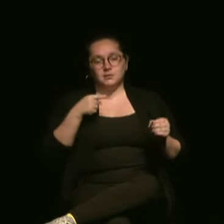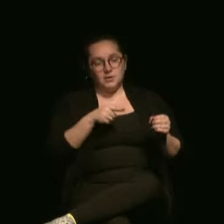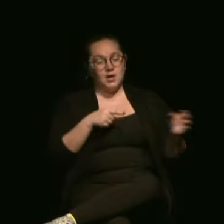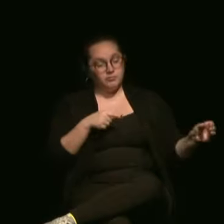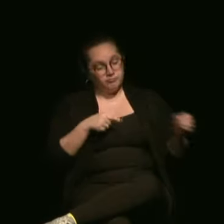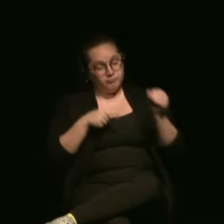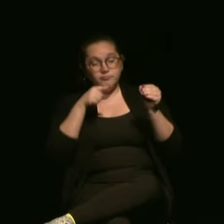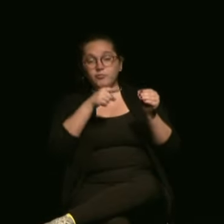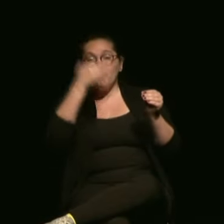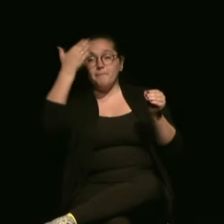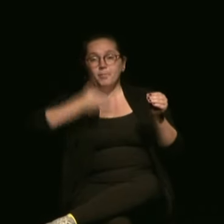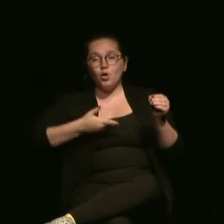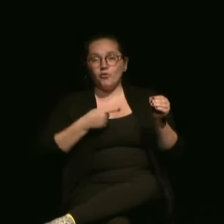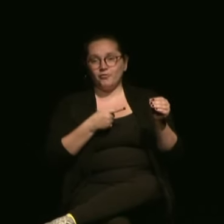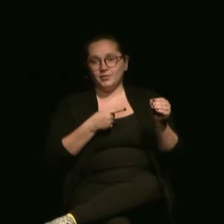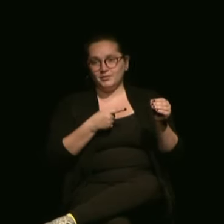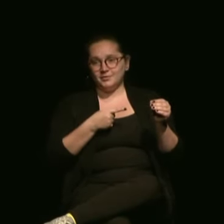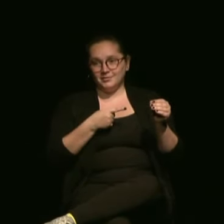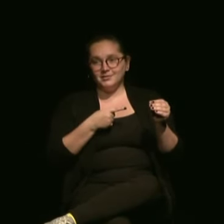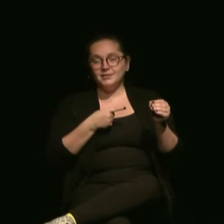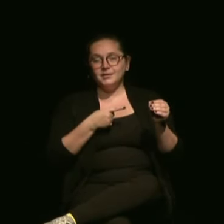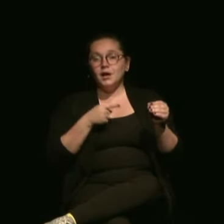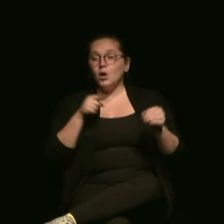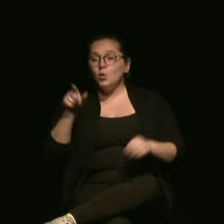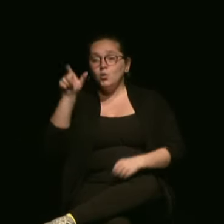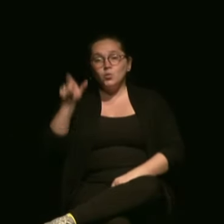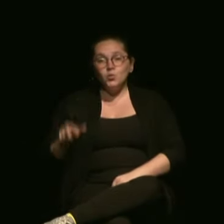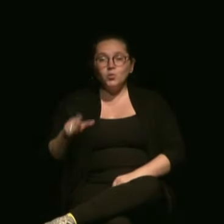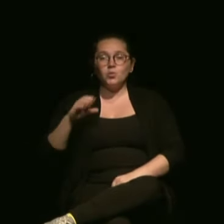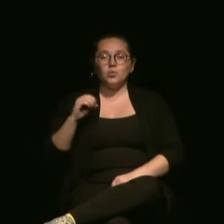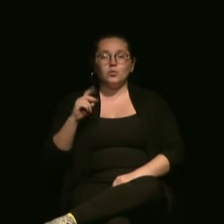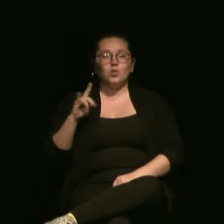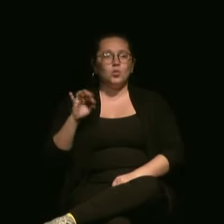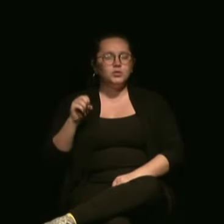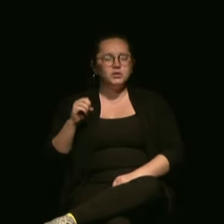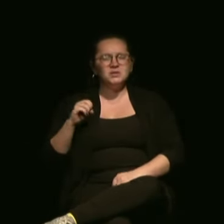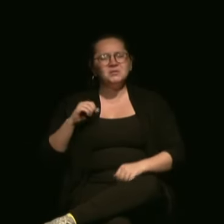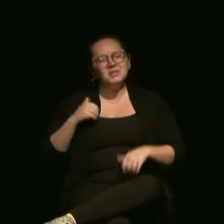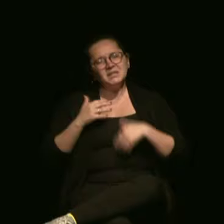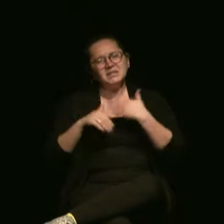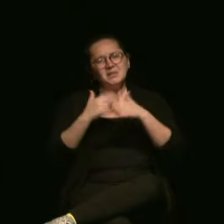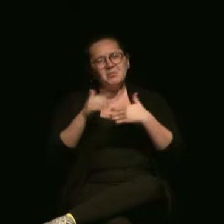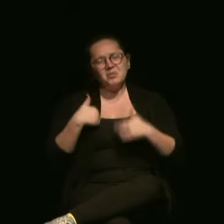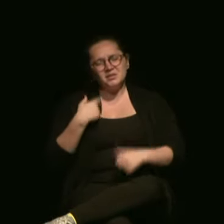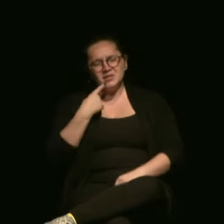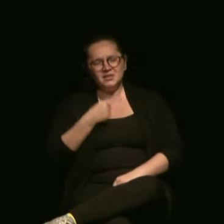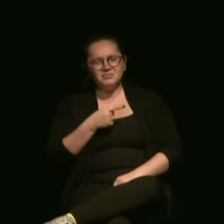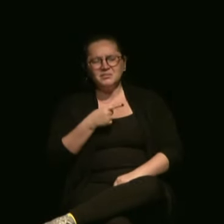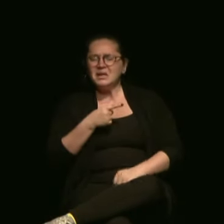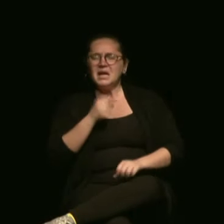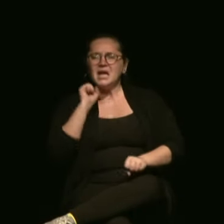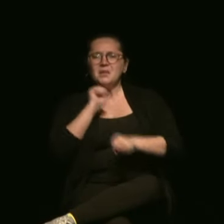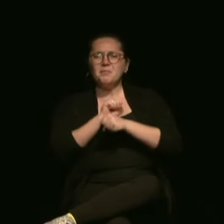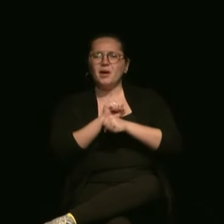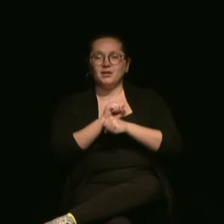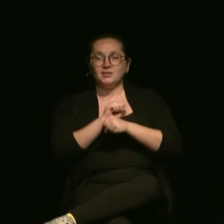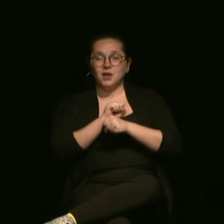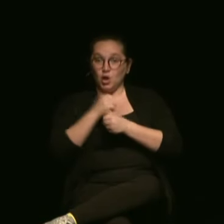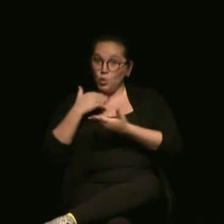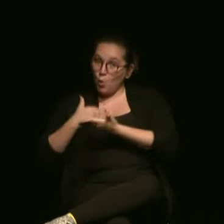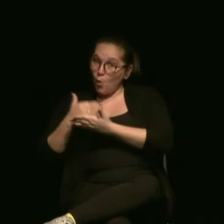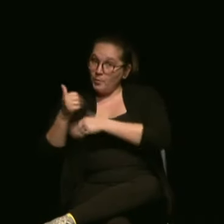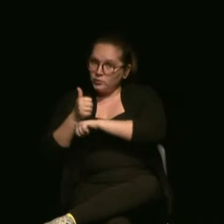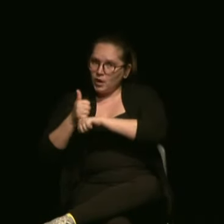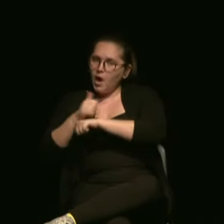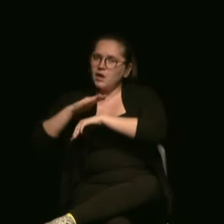da uva, isso o Coutinho jamais fará depois de um certo momento da carreira dele. Faria no início, deixa de fazer depois.